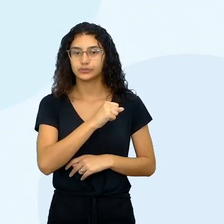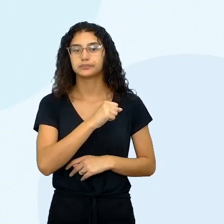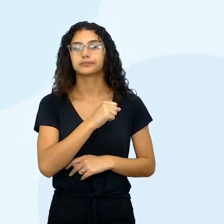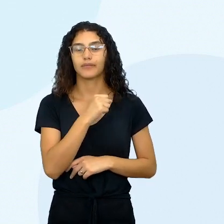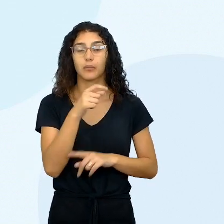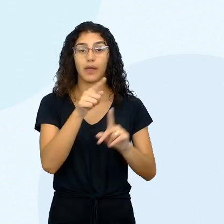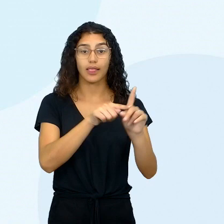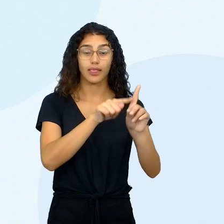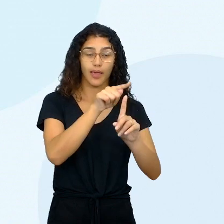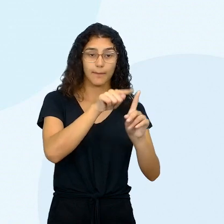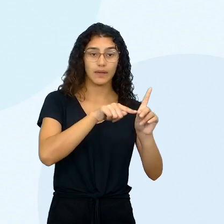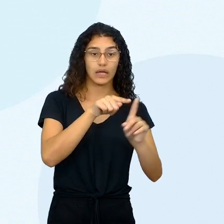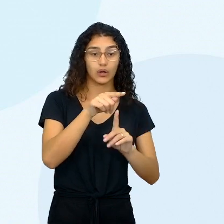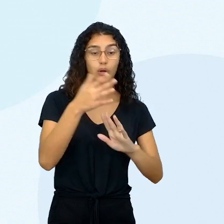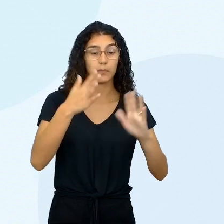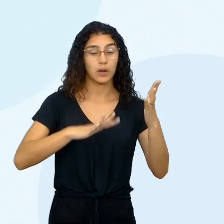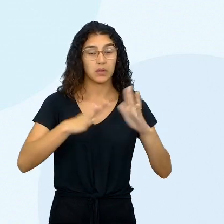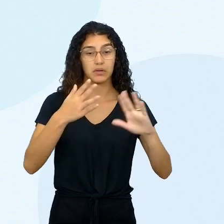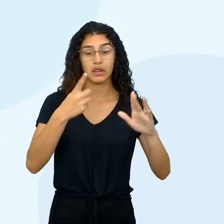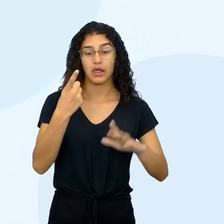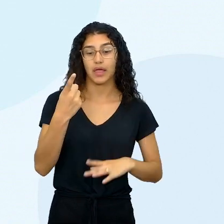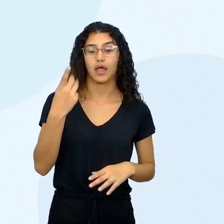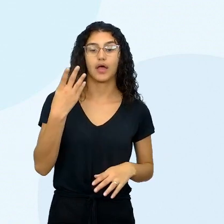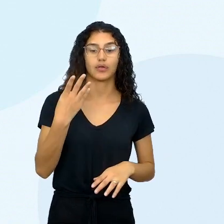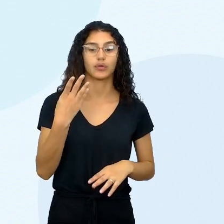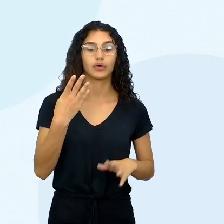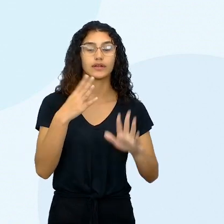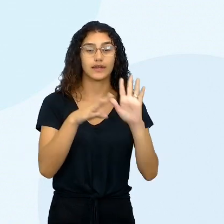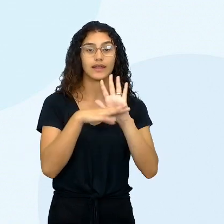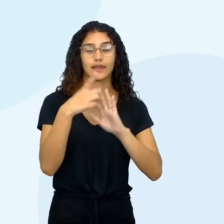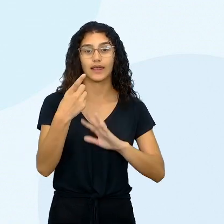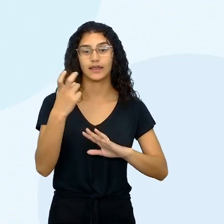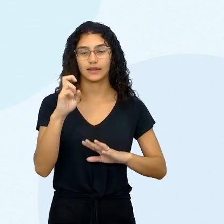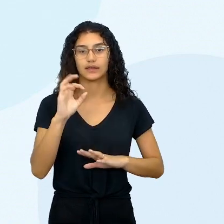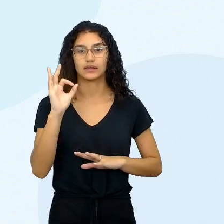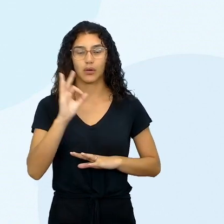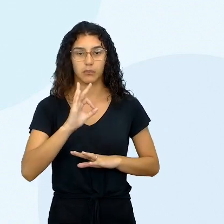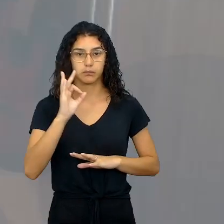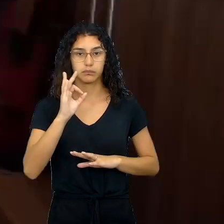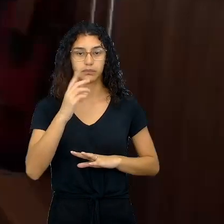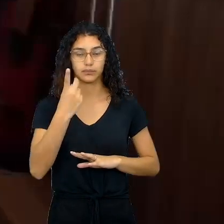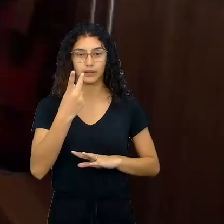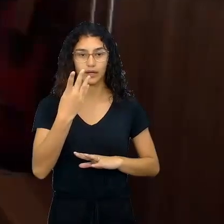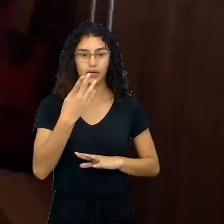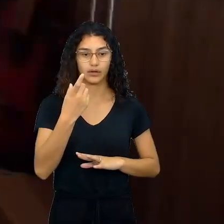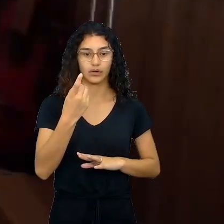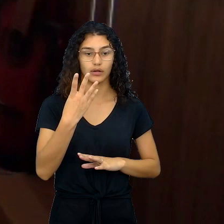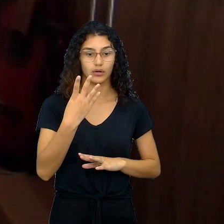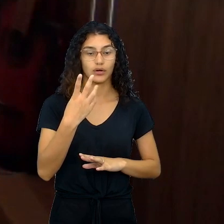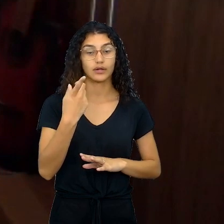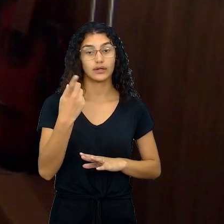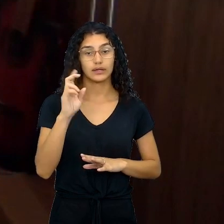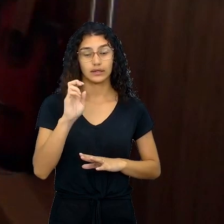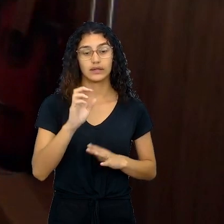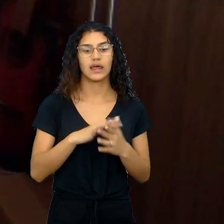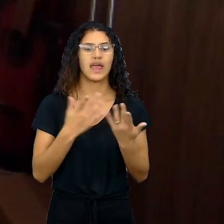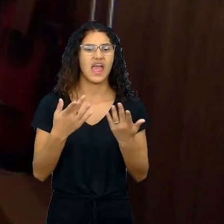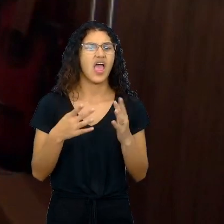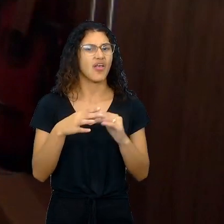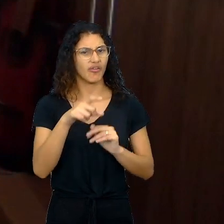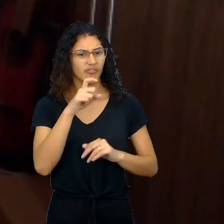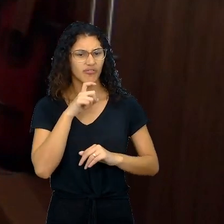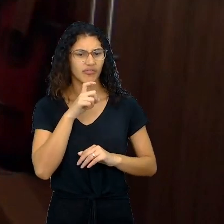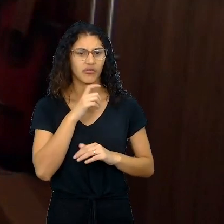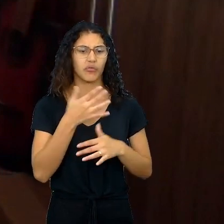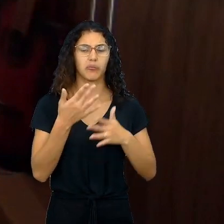numa temperatura média de mais ou menos 14 a 15 graus Celsius. Nossa, mas é frio, né? Lembre que é a temperatura média, né?